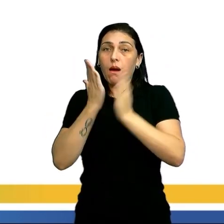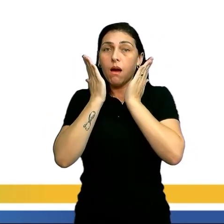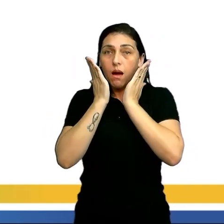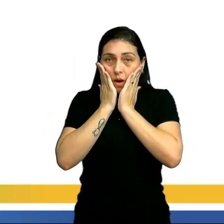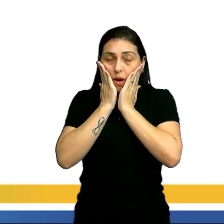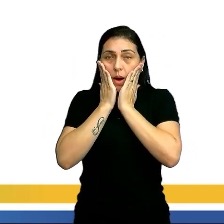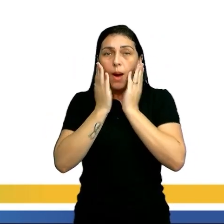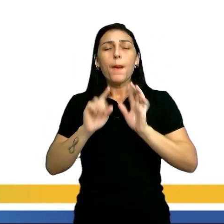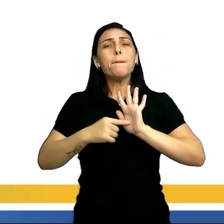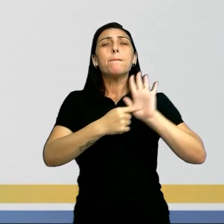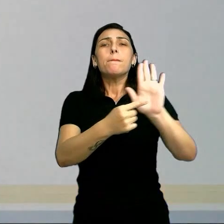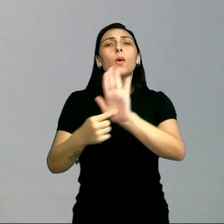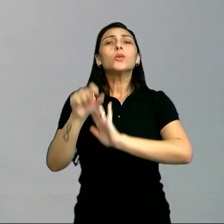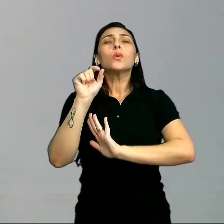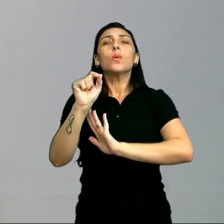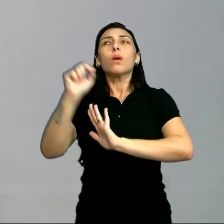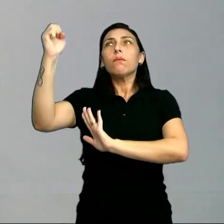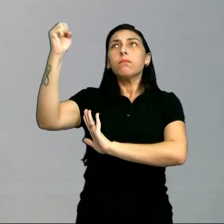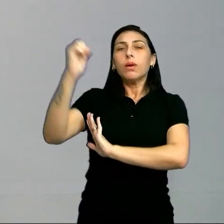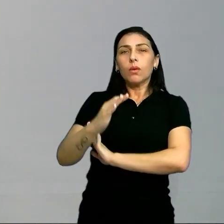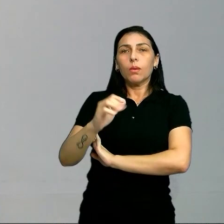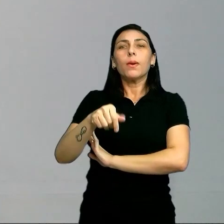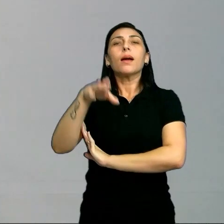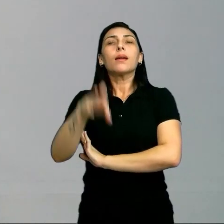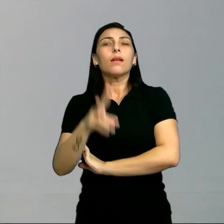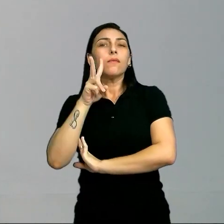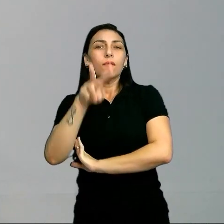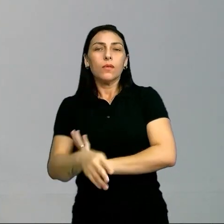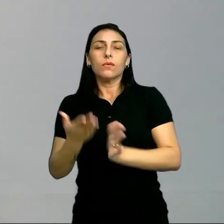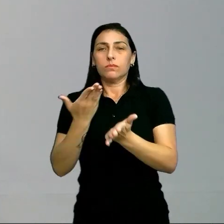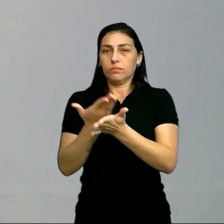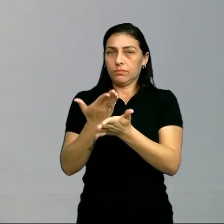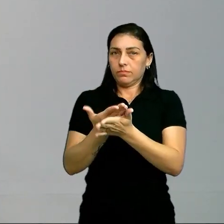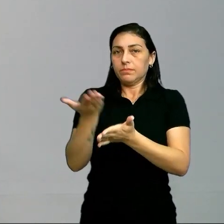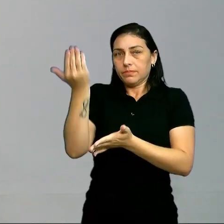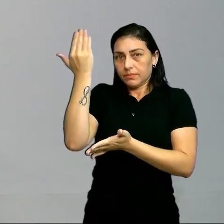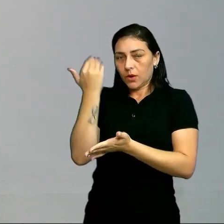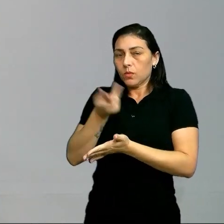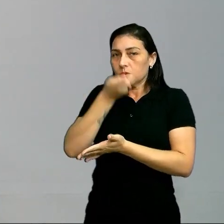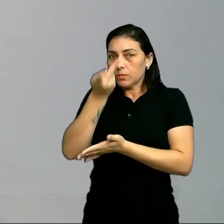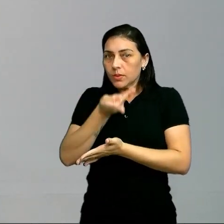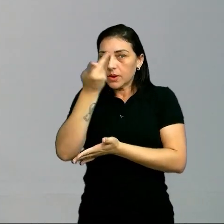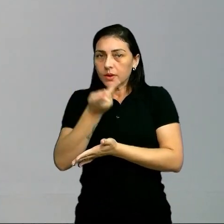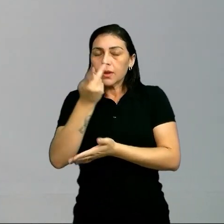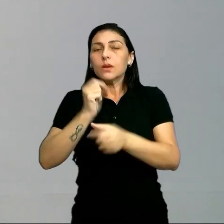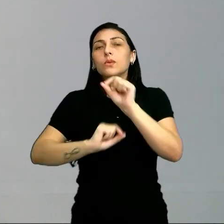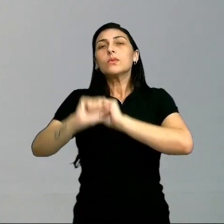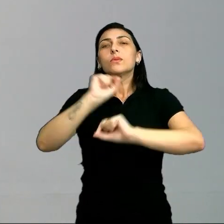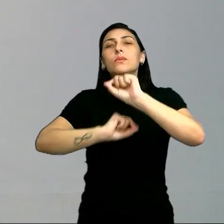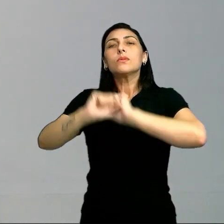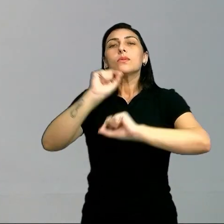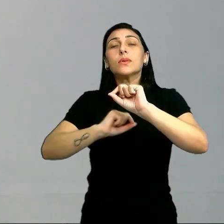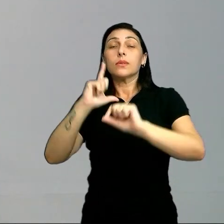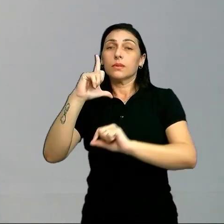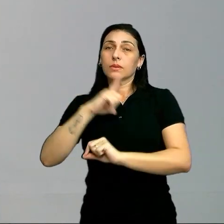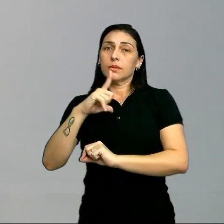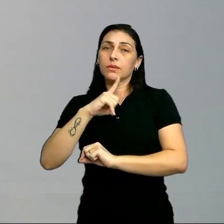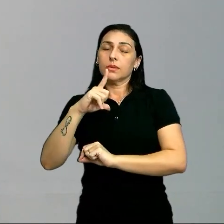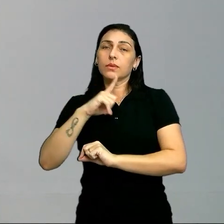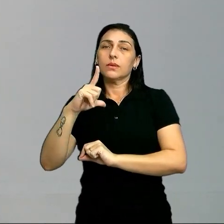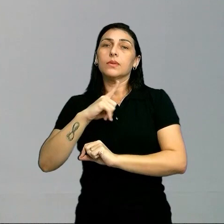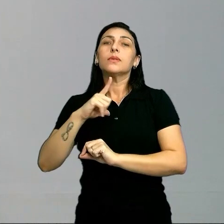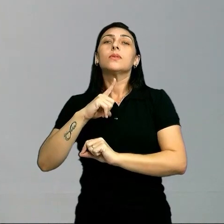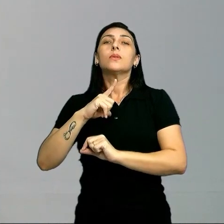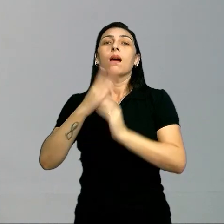impressionismo enfatiza a luz. Para quem acompanhou a nossa última aula, eu comentei justamente que nós temos